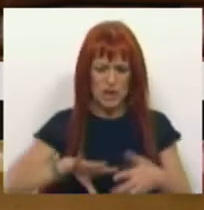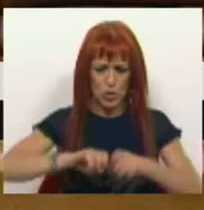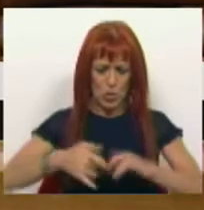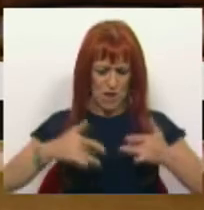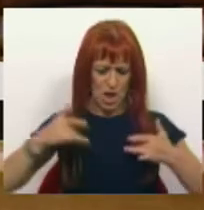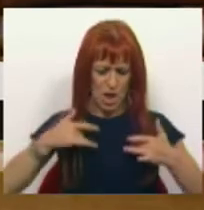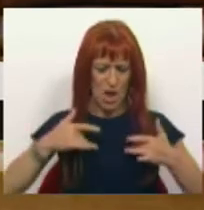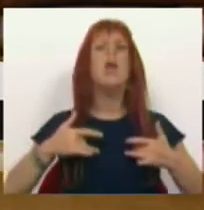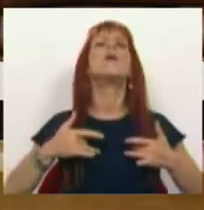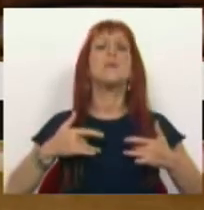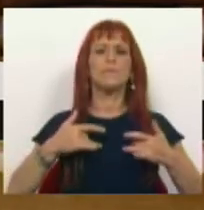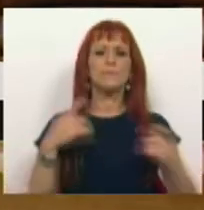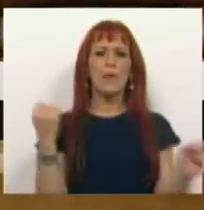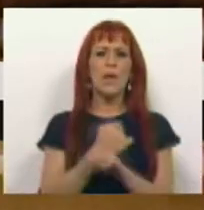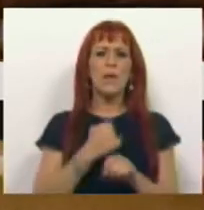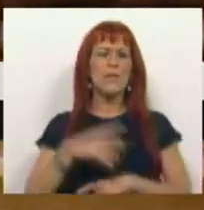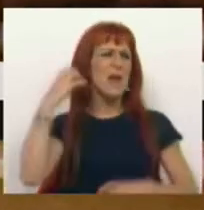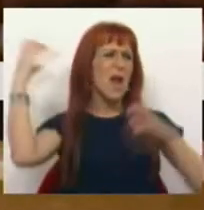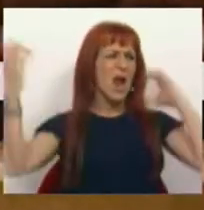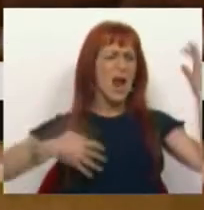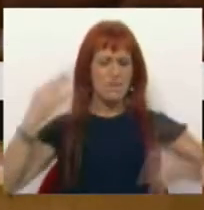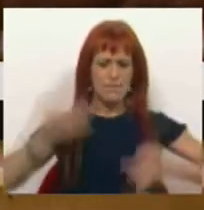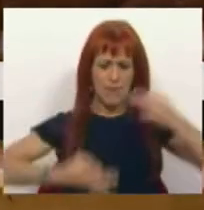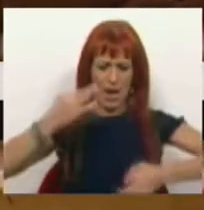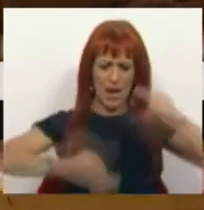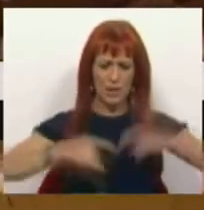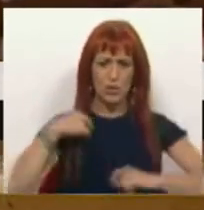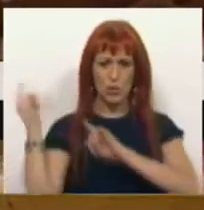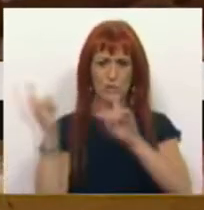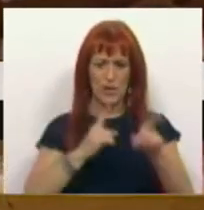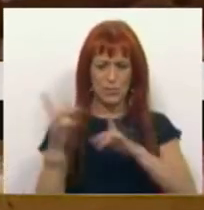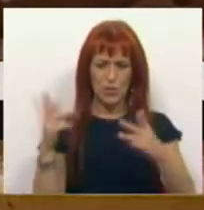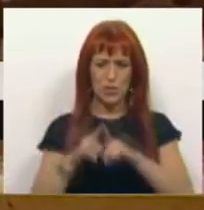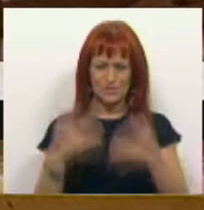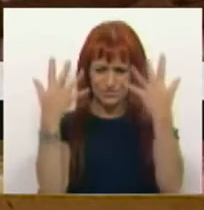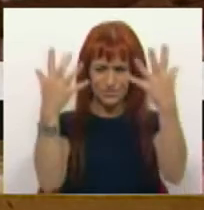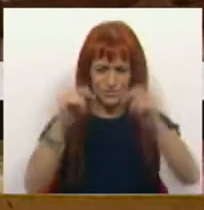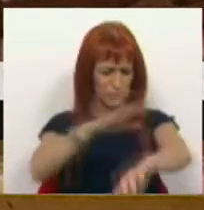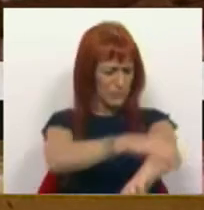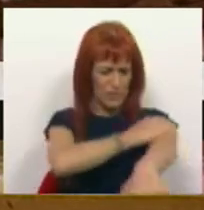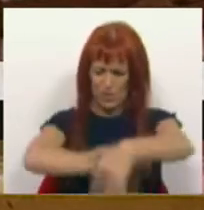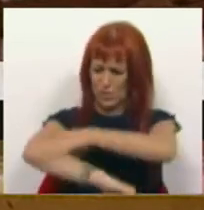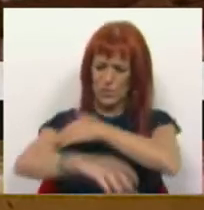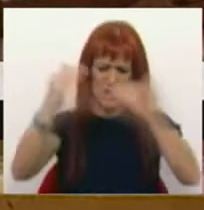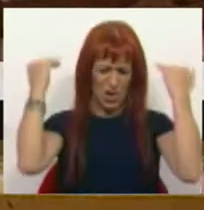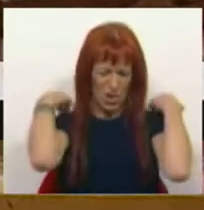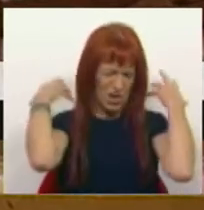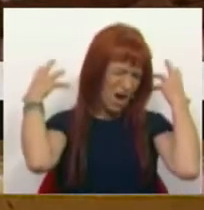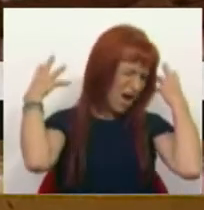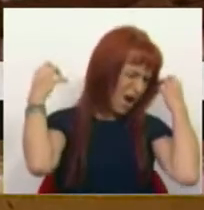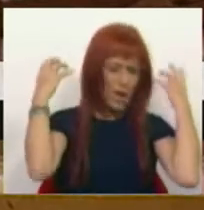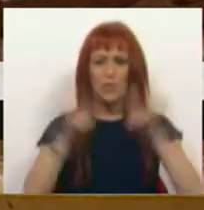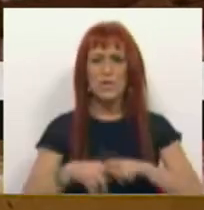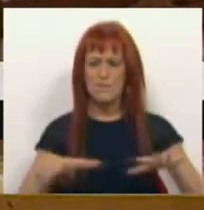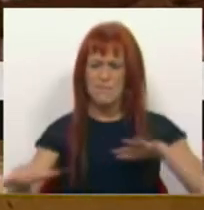os pulmões, a trabalhar com o ruído das máquinas e do transporte, com as mãos, com os braços, com as costas moídas